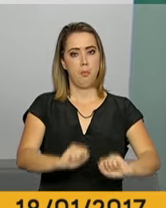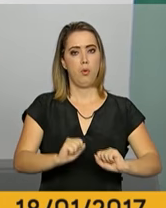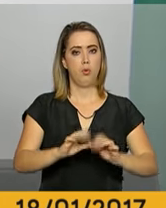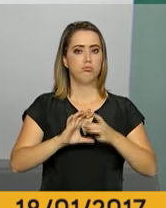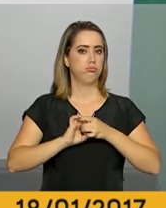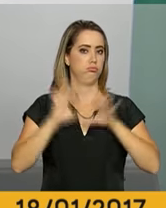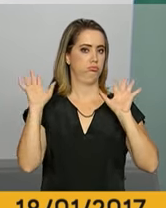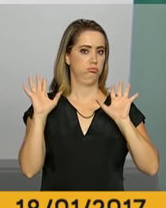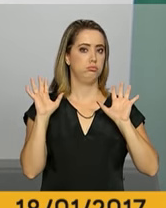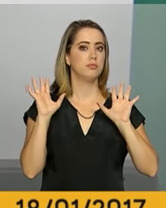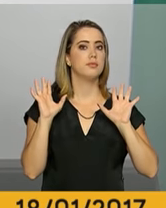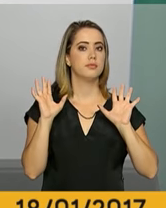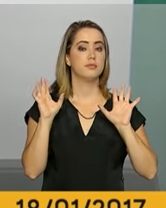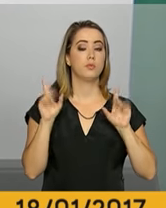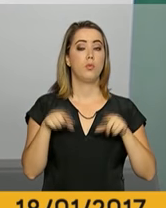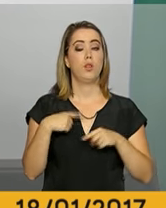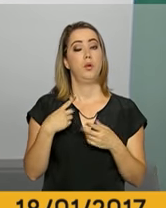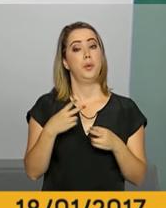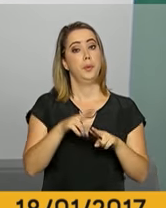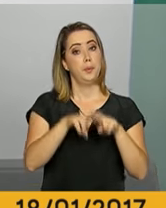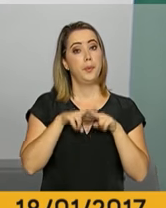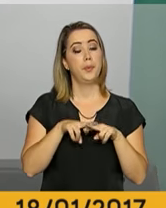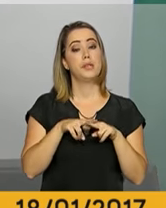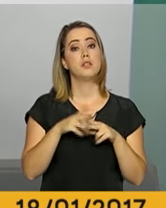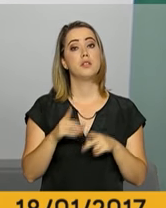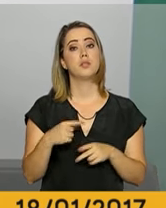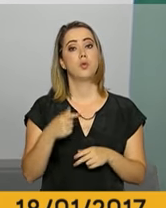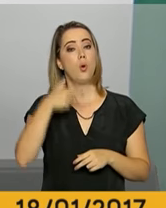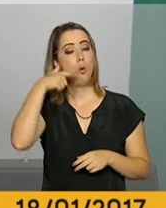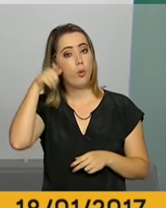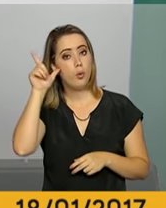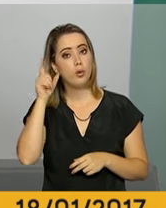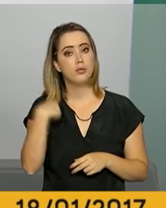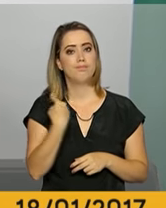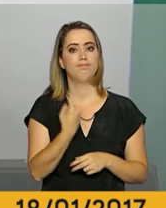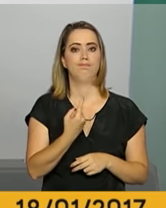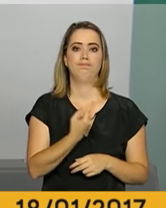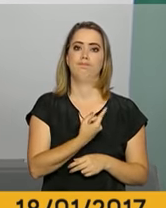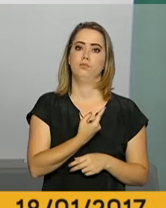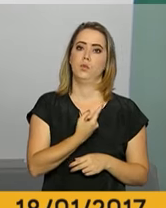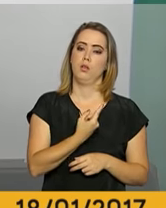ontem, nós deliberamos que